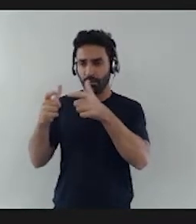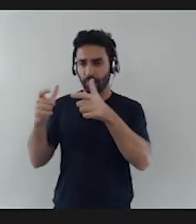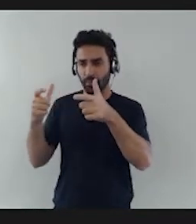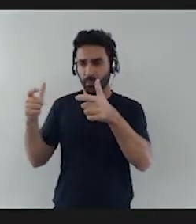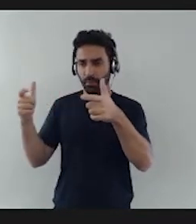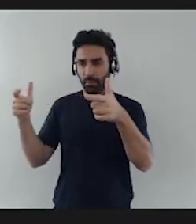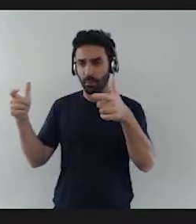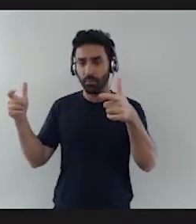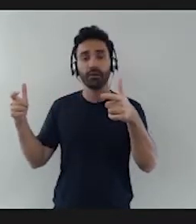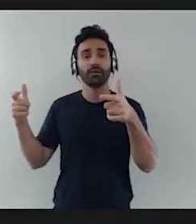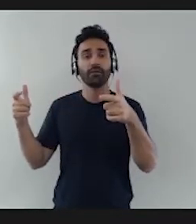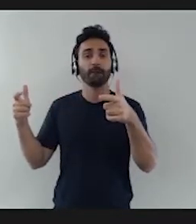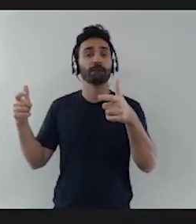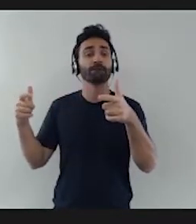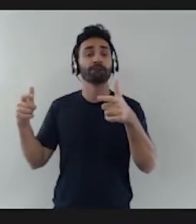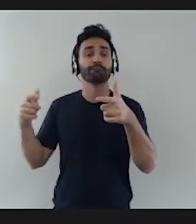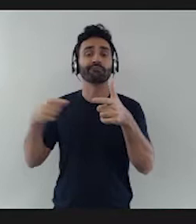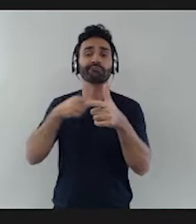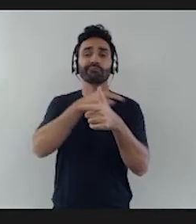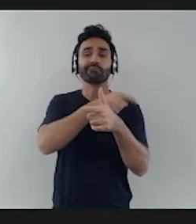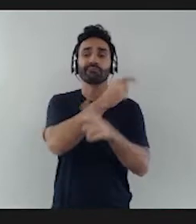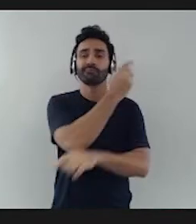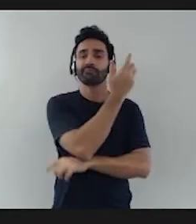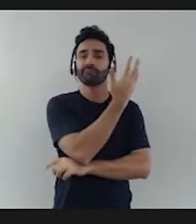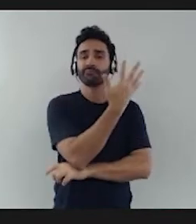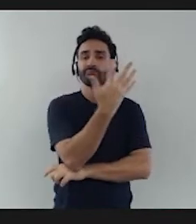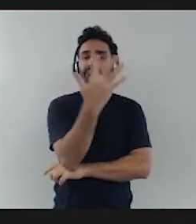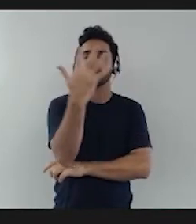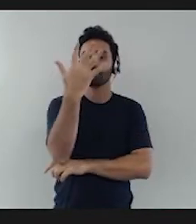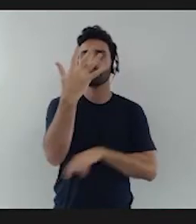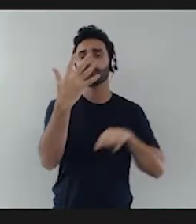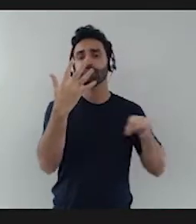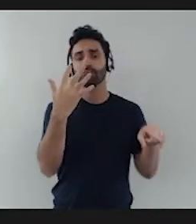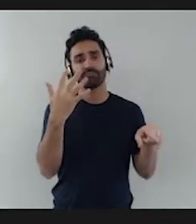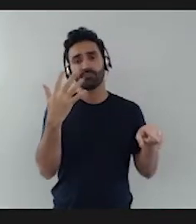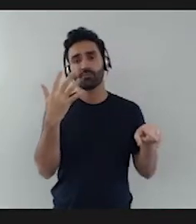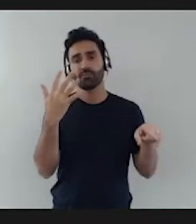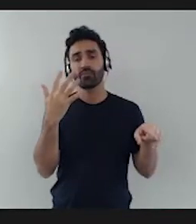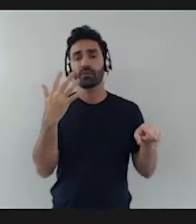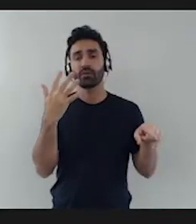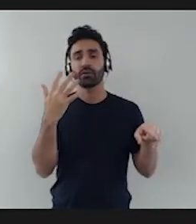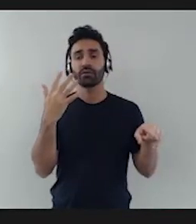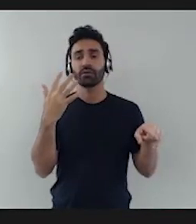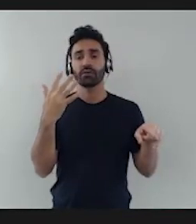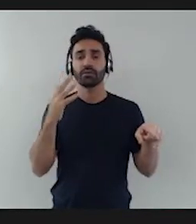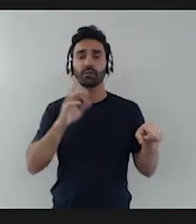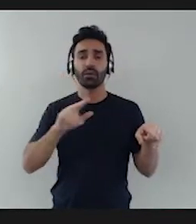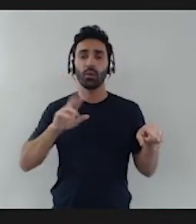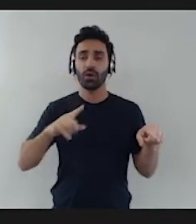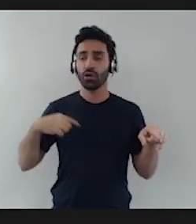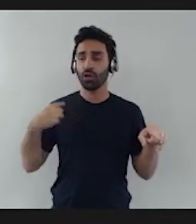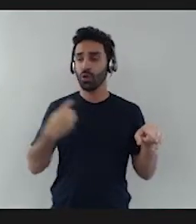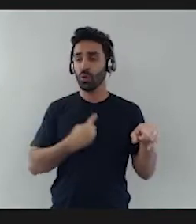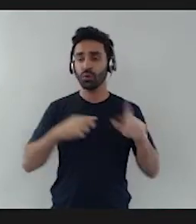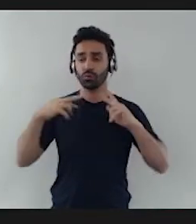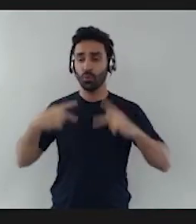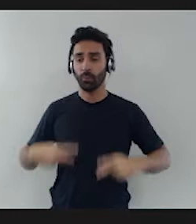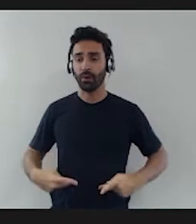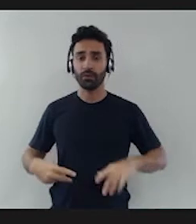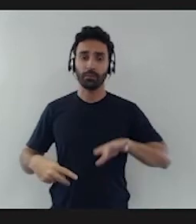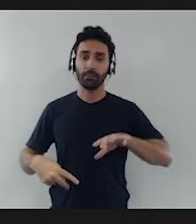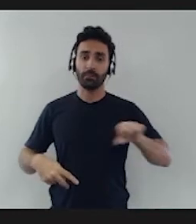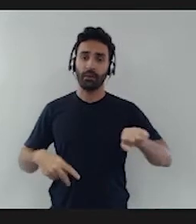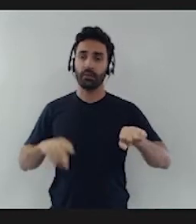invadindo um hábitat que natural e originariamente não era nosso. Nosso, eu falo nosso dos seres humanos e